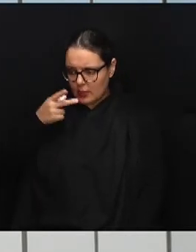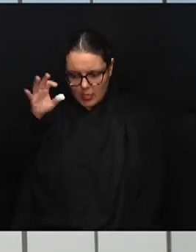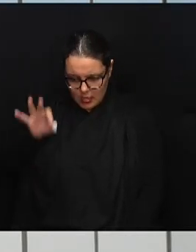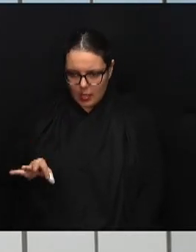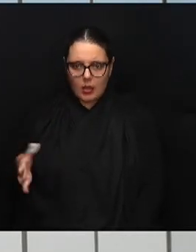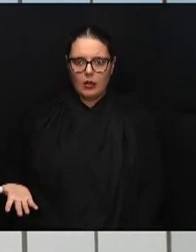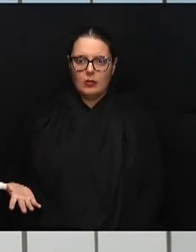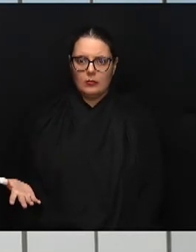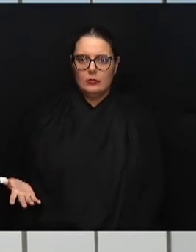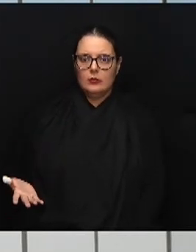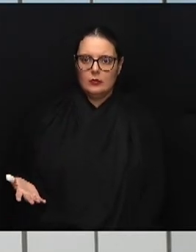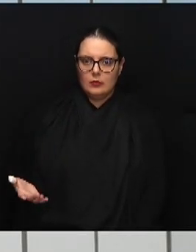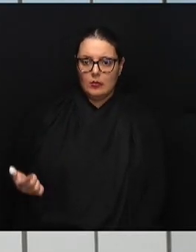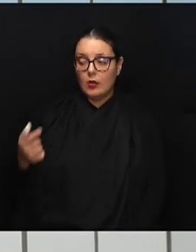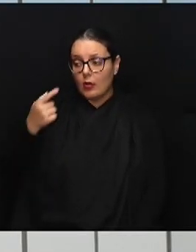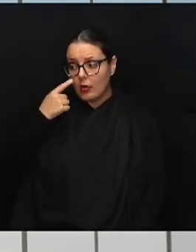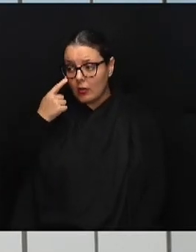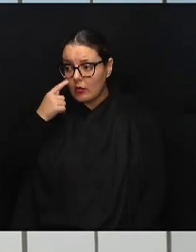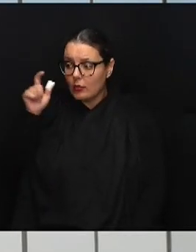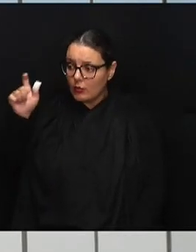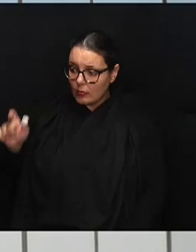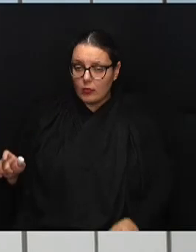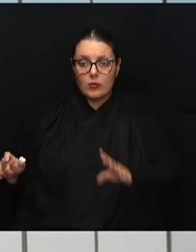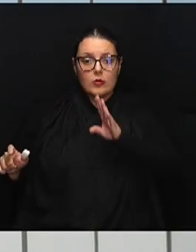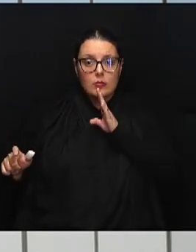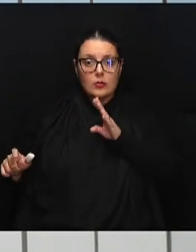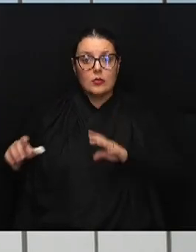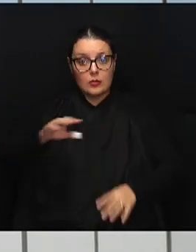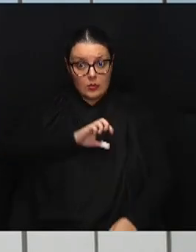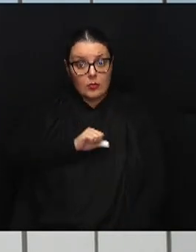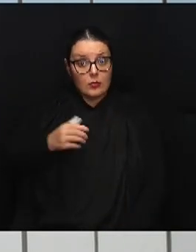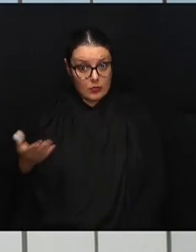Dizer, olha, eu conheci uma pessoa de quem eu gostei